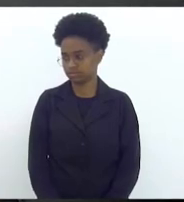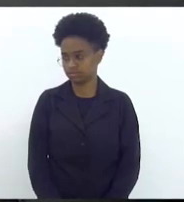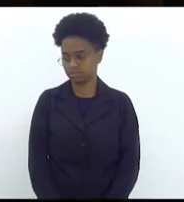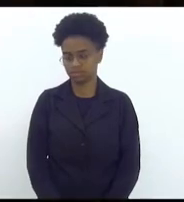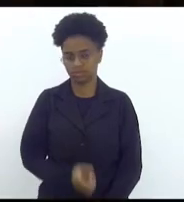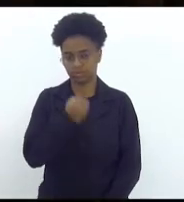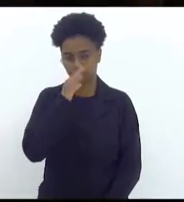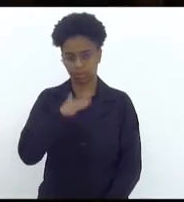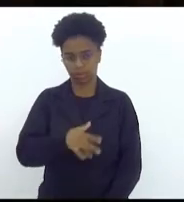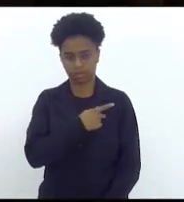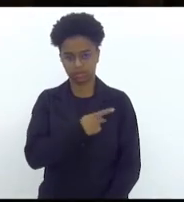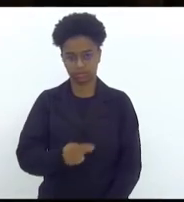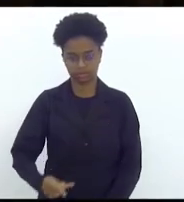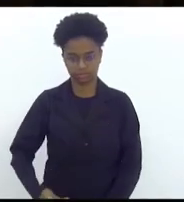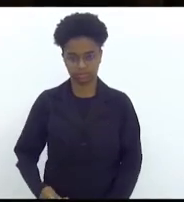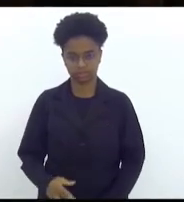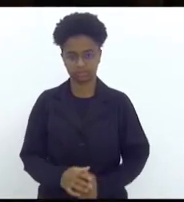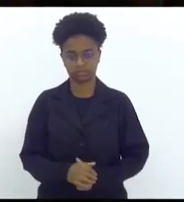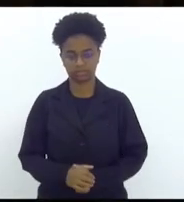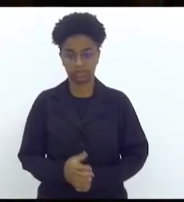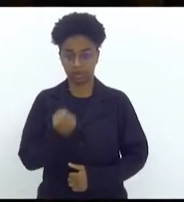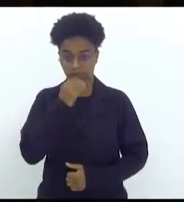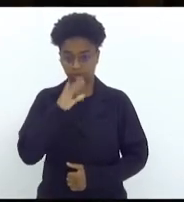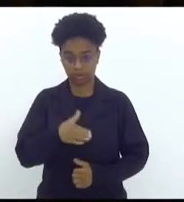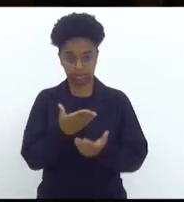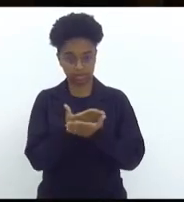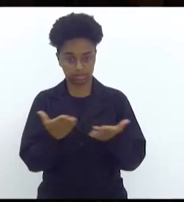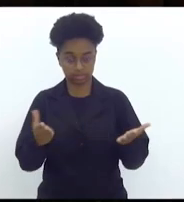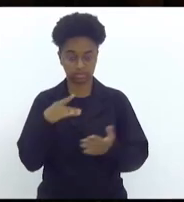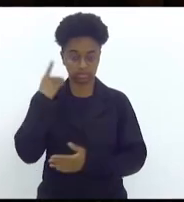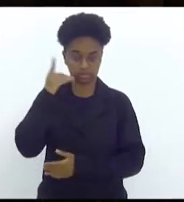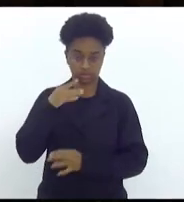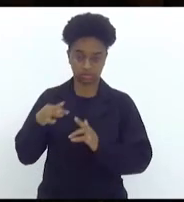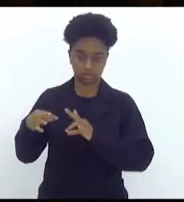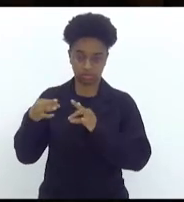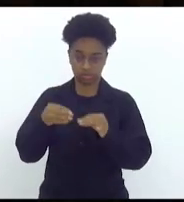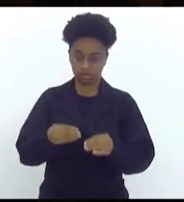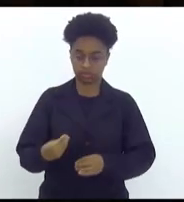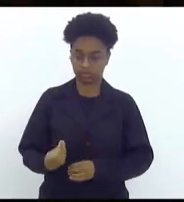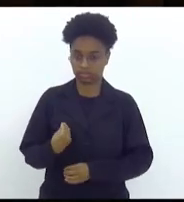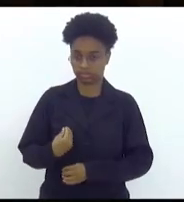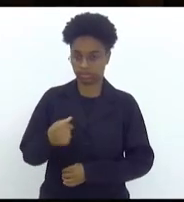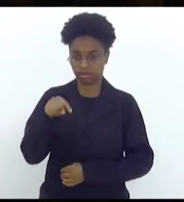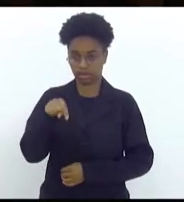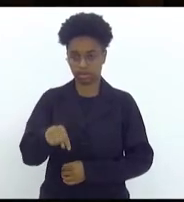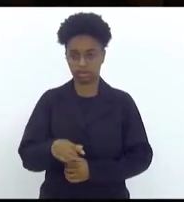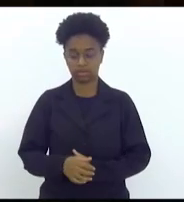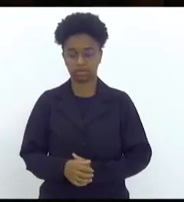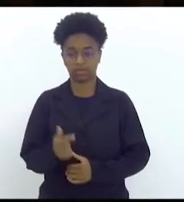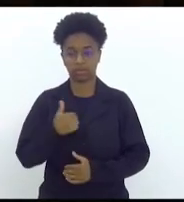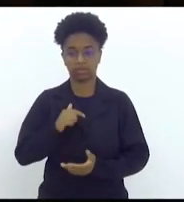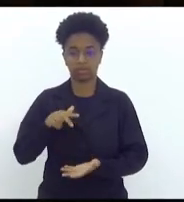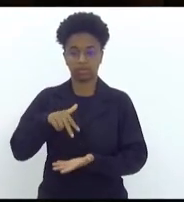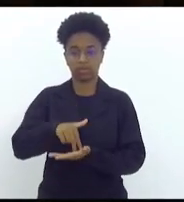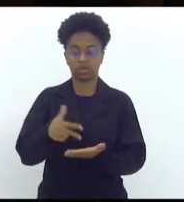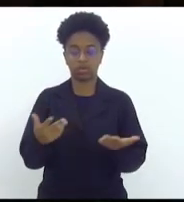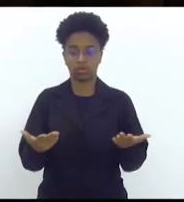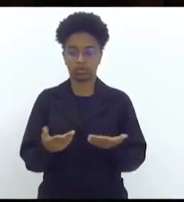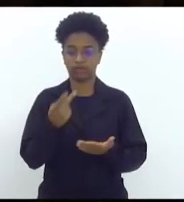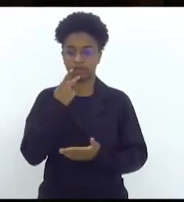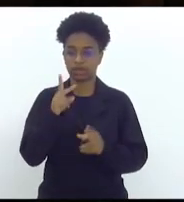Boa tarde senhor presidente Boa tarde a todos os deputados e deputados aqui presentes eu venho aqui hoje falar sobre